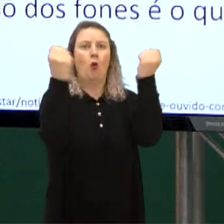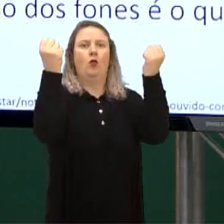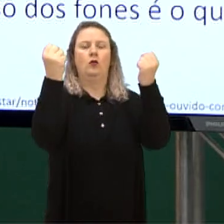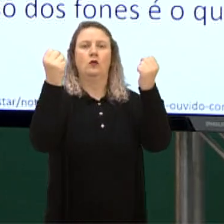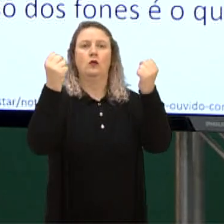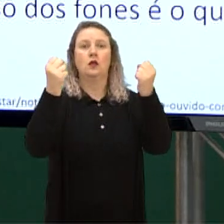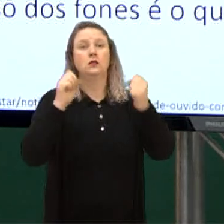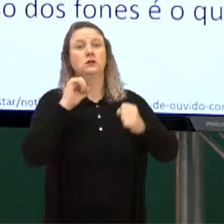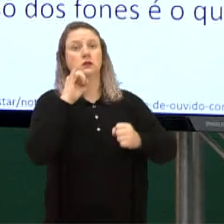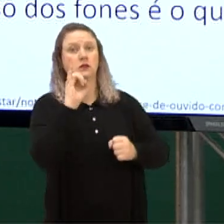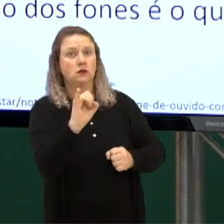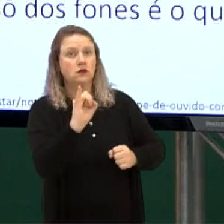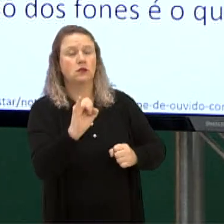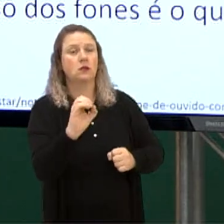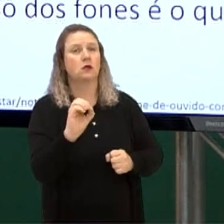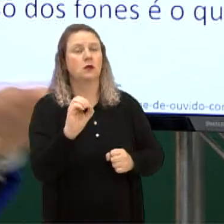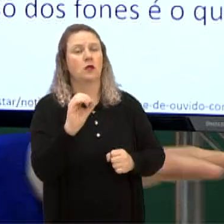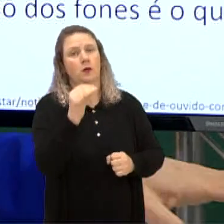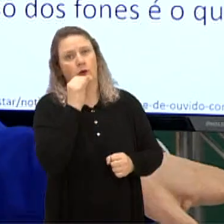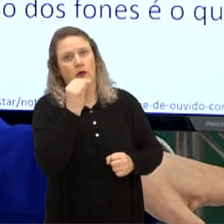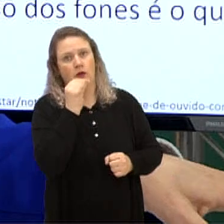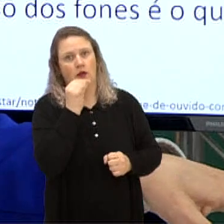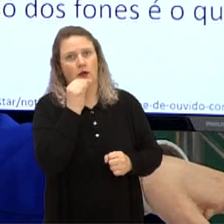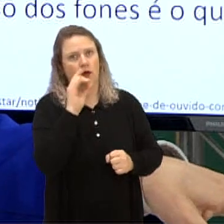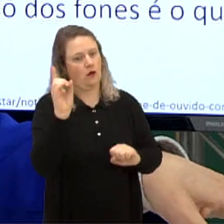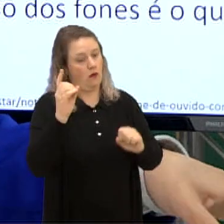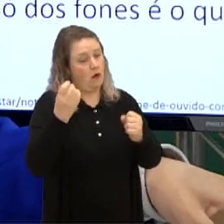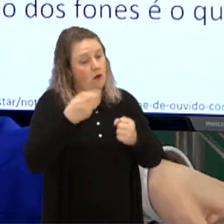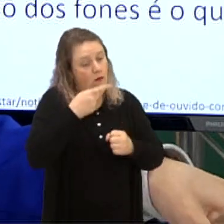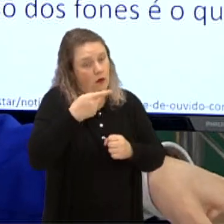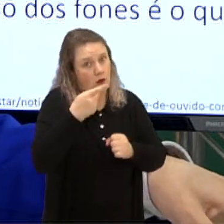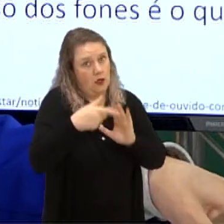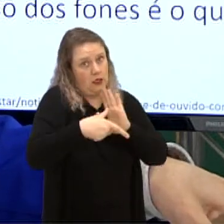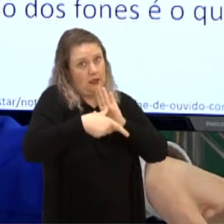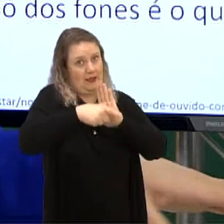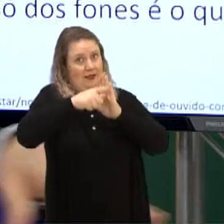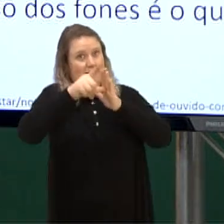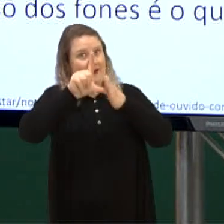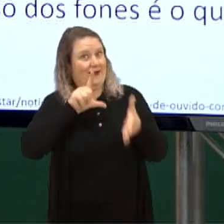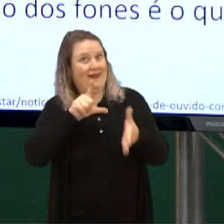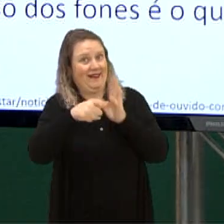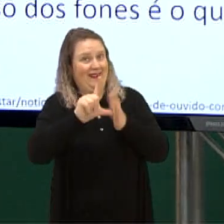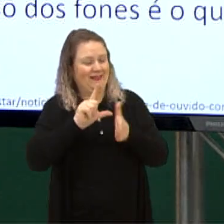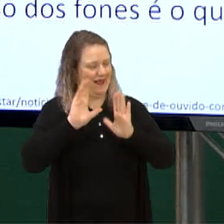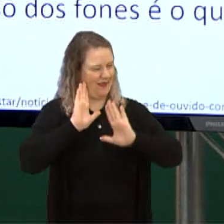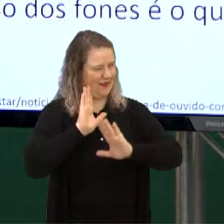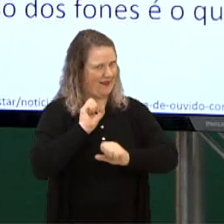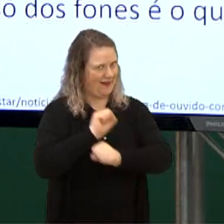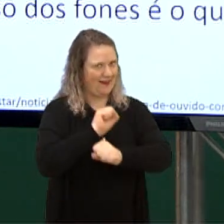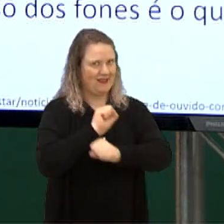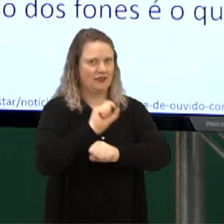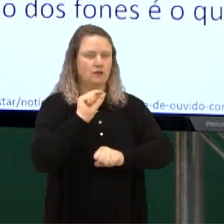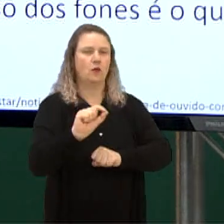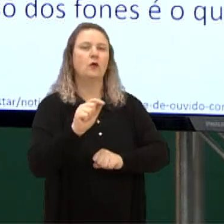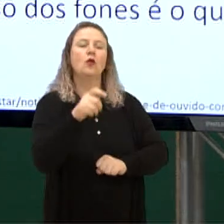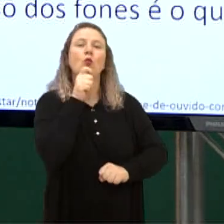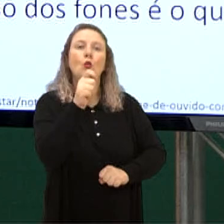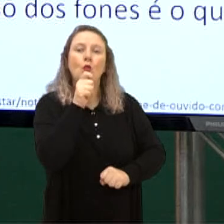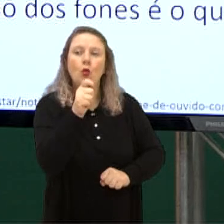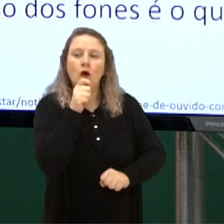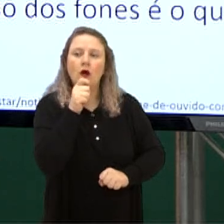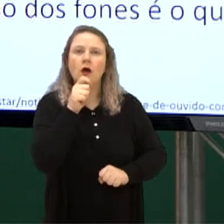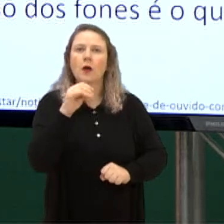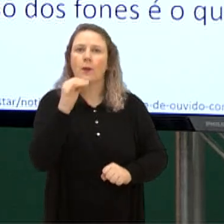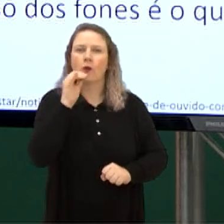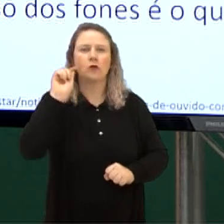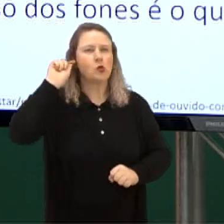um choque mecânico. Eu não vou dar muito spoiler, né, palavra da moda, né, Fran? A gente vai falar de uma reportagem sobre usar